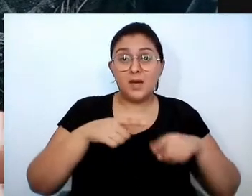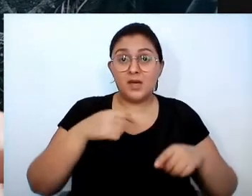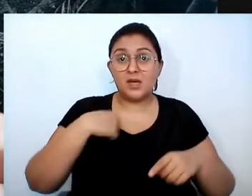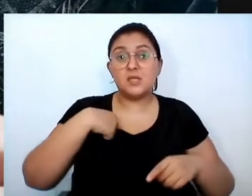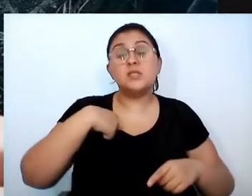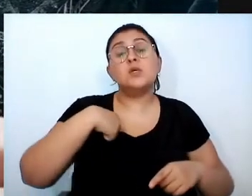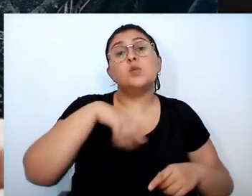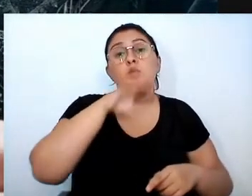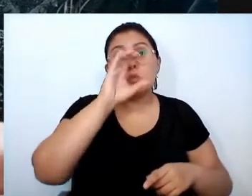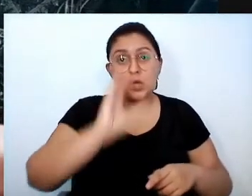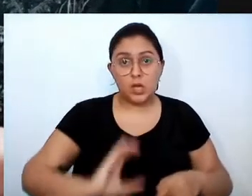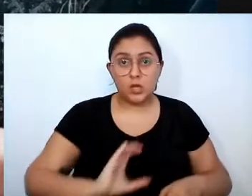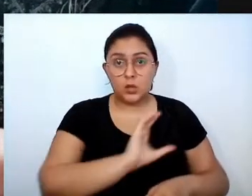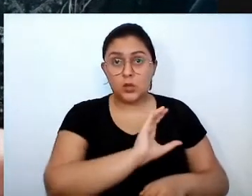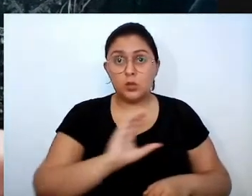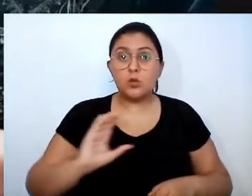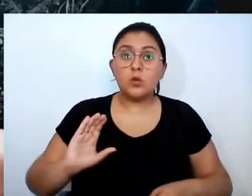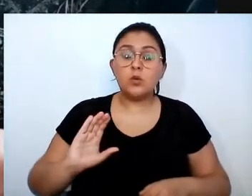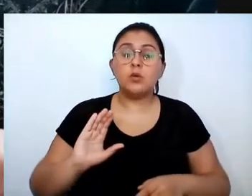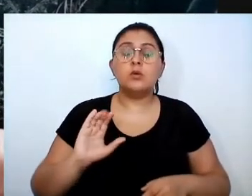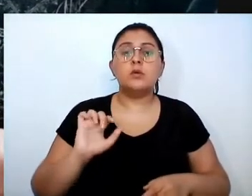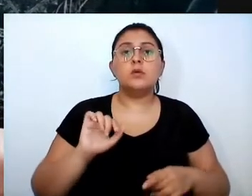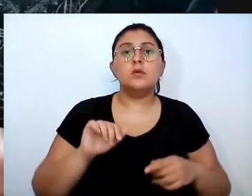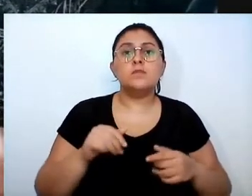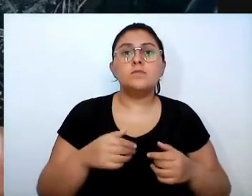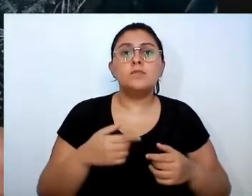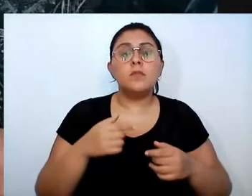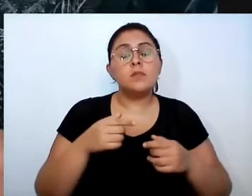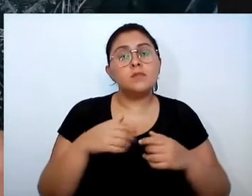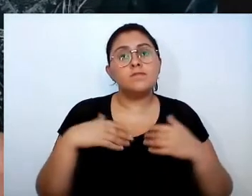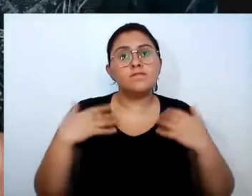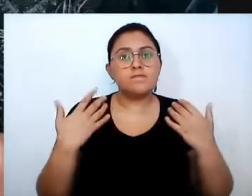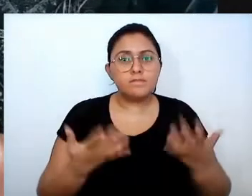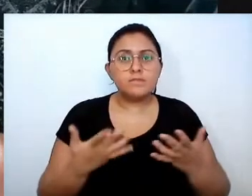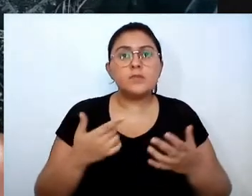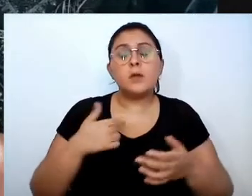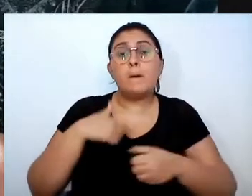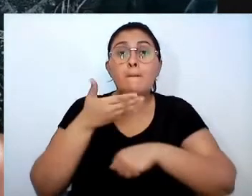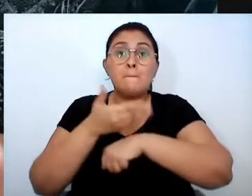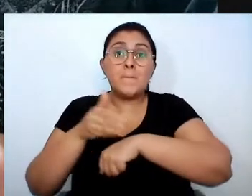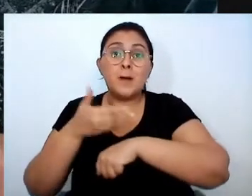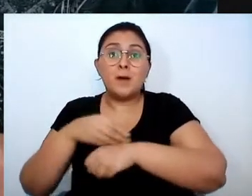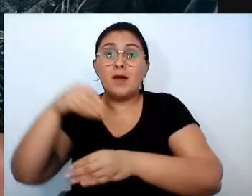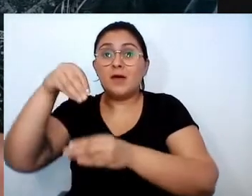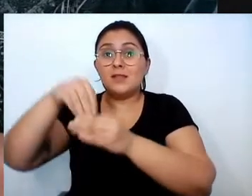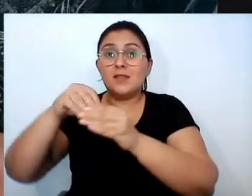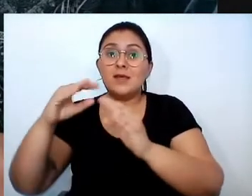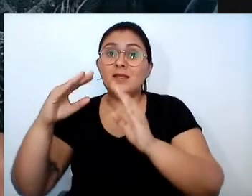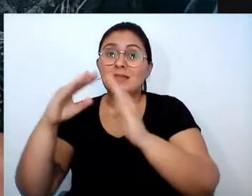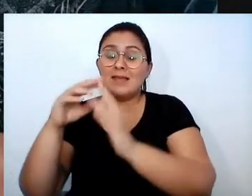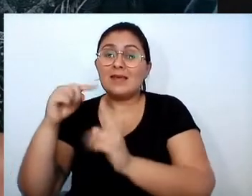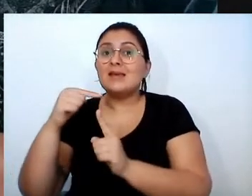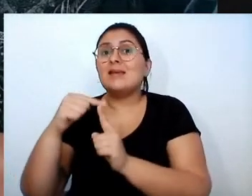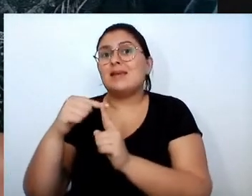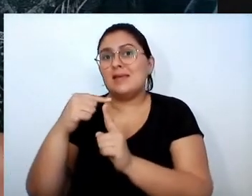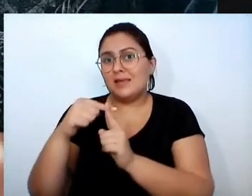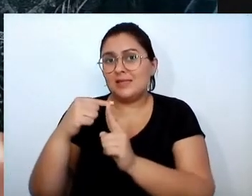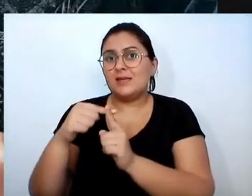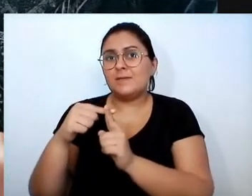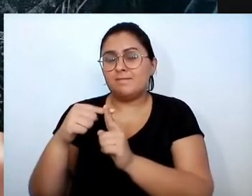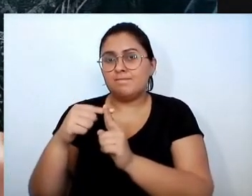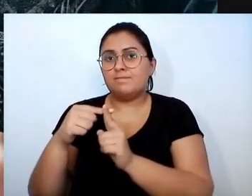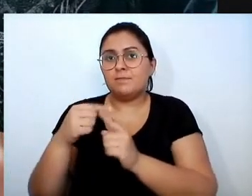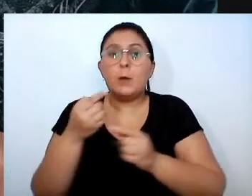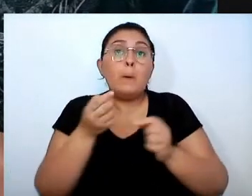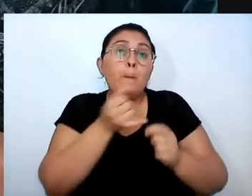igreja, né? Sou católico, eu comecei sim, a desenvolver com o que eu estava aprendendo a praticar na igreja, né? A tocar em